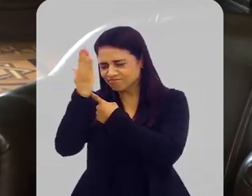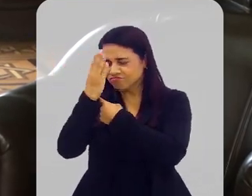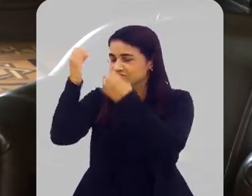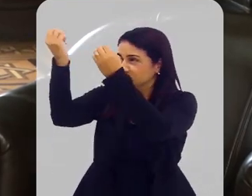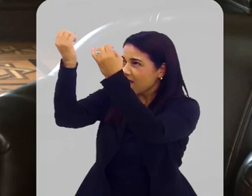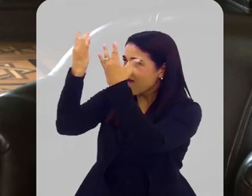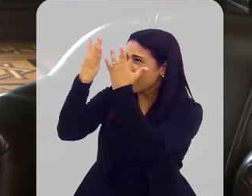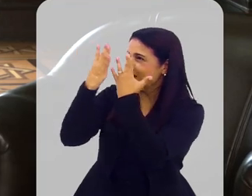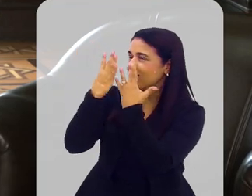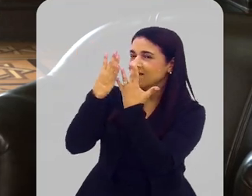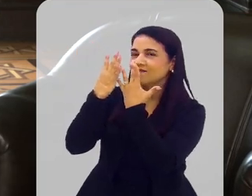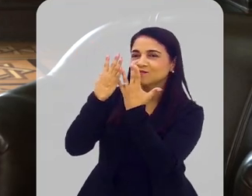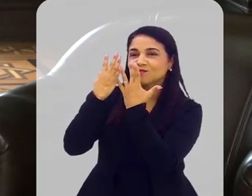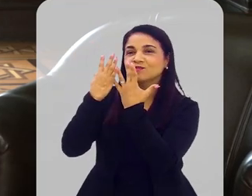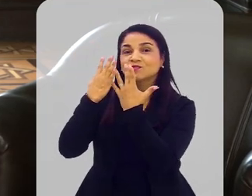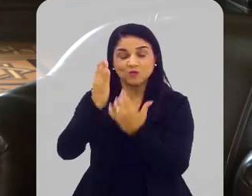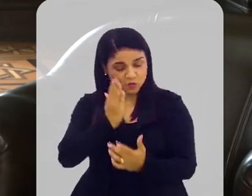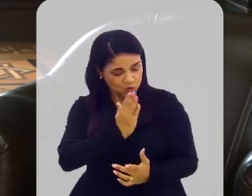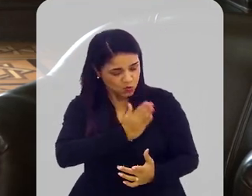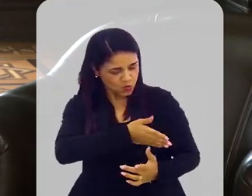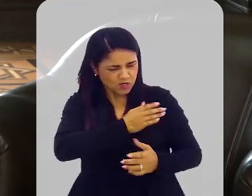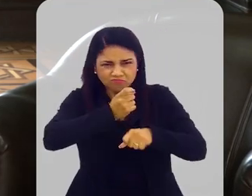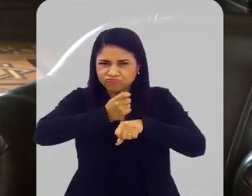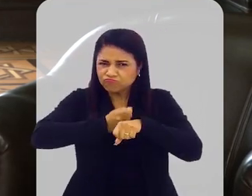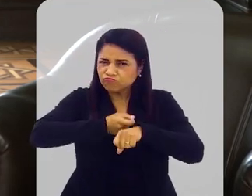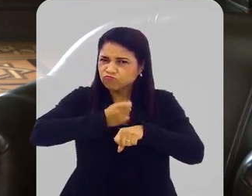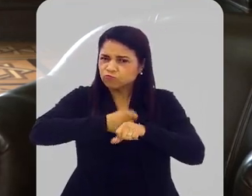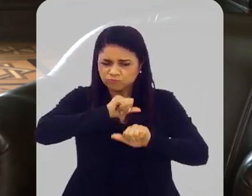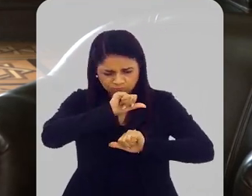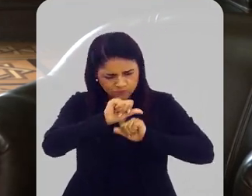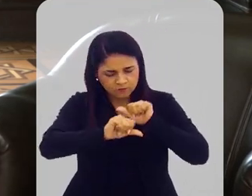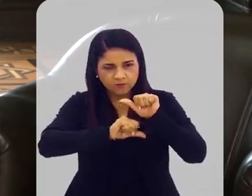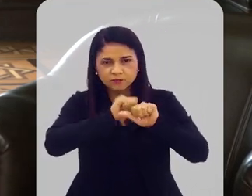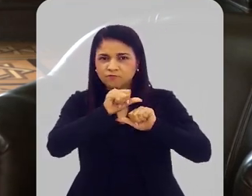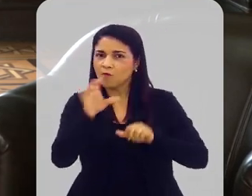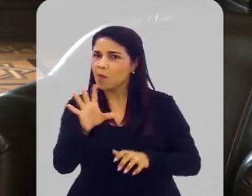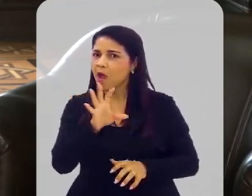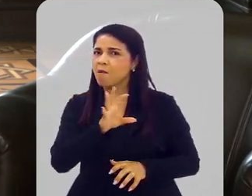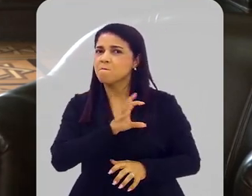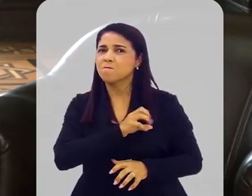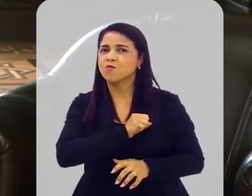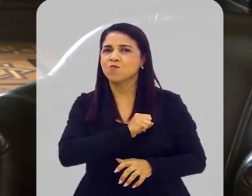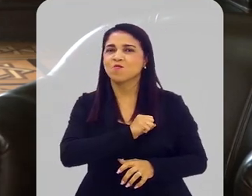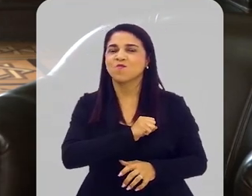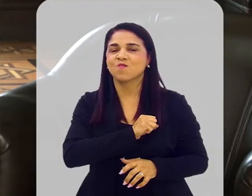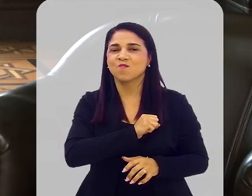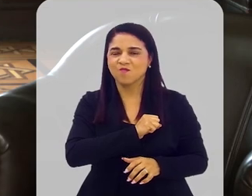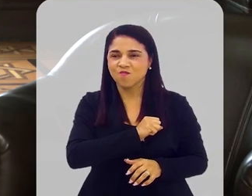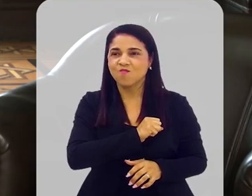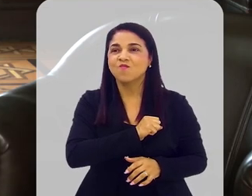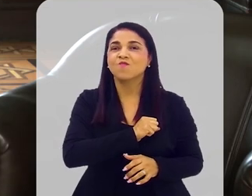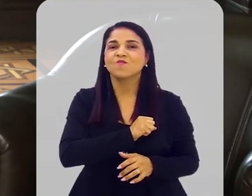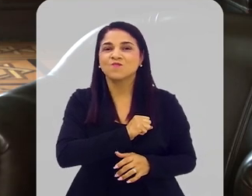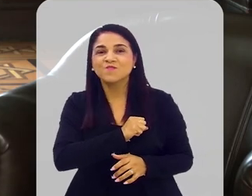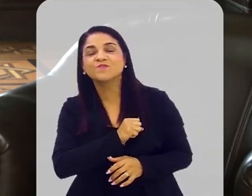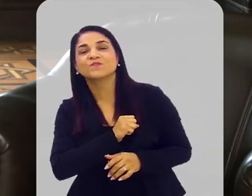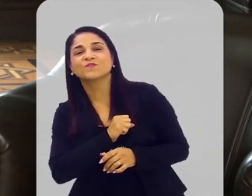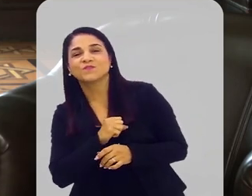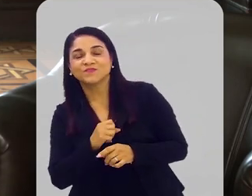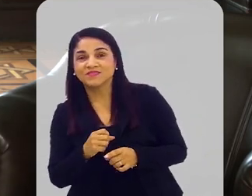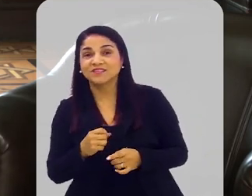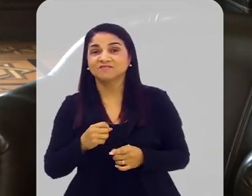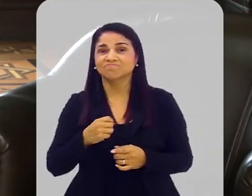Só Deus para nos abençoar e fazer com que nosso coração de pedra se transforme num coração de amor.